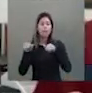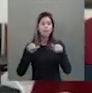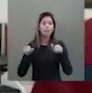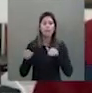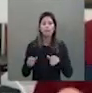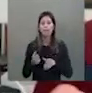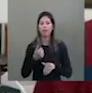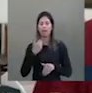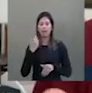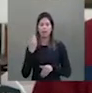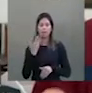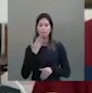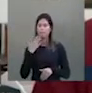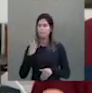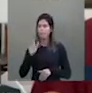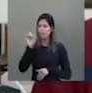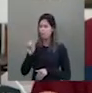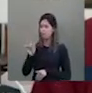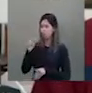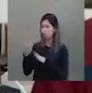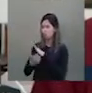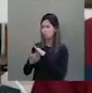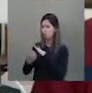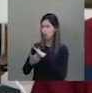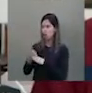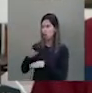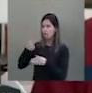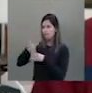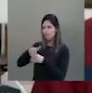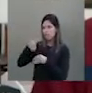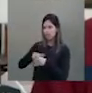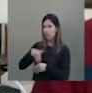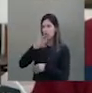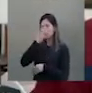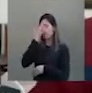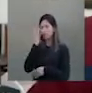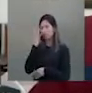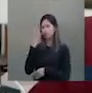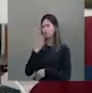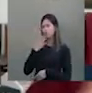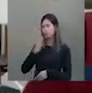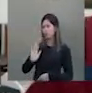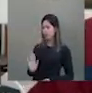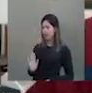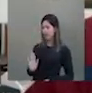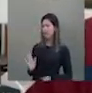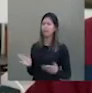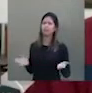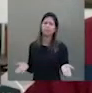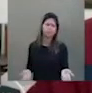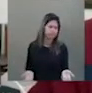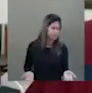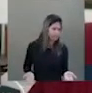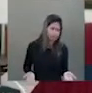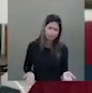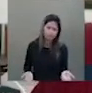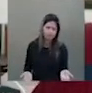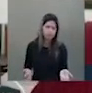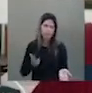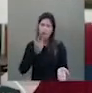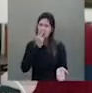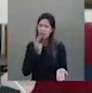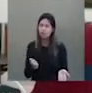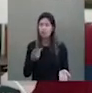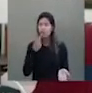de pagamento para funcionários votarem com seus candidatos, né? Ele pega isso a partir da matéria e diz: nossa, isto